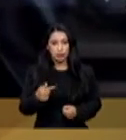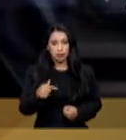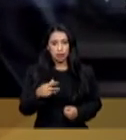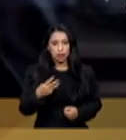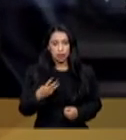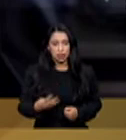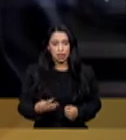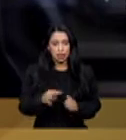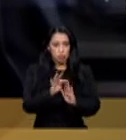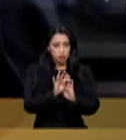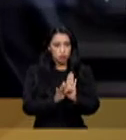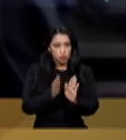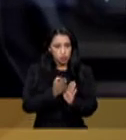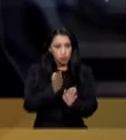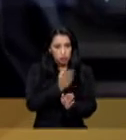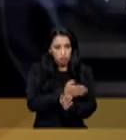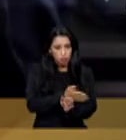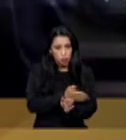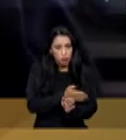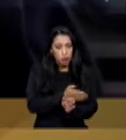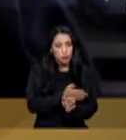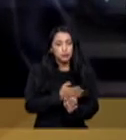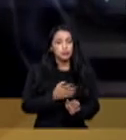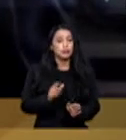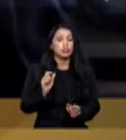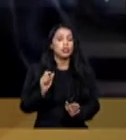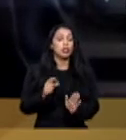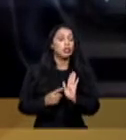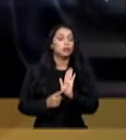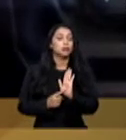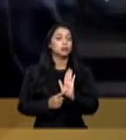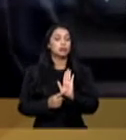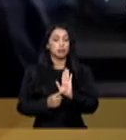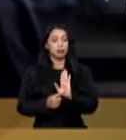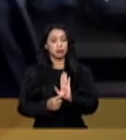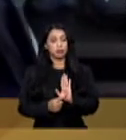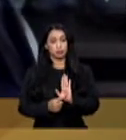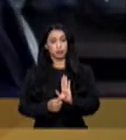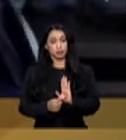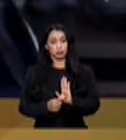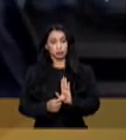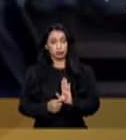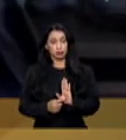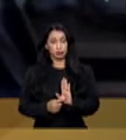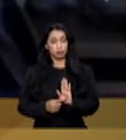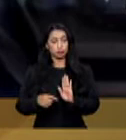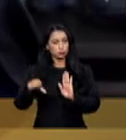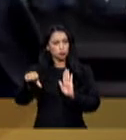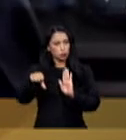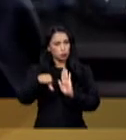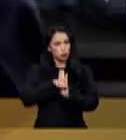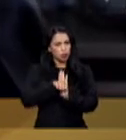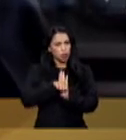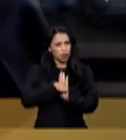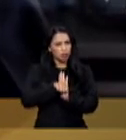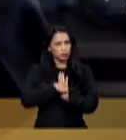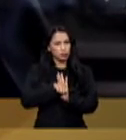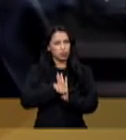273, na redação anterior, ele contemplava um delito, uma